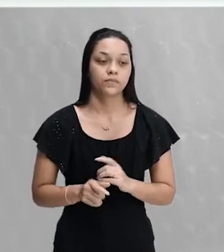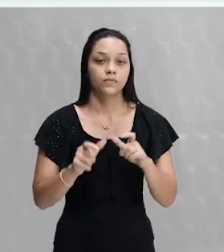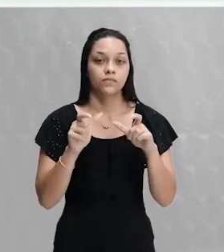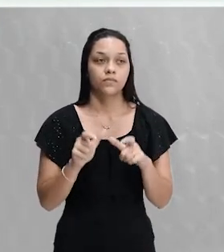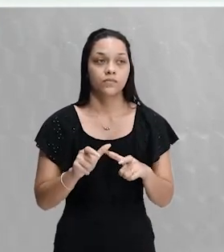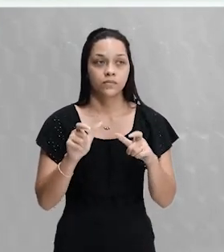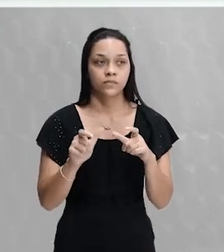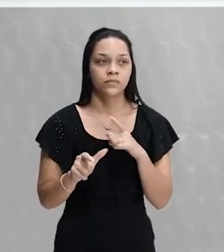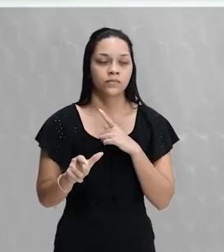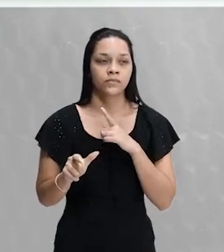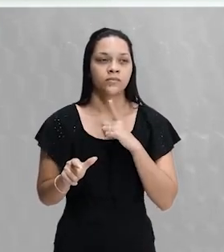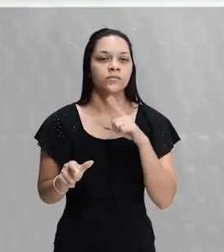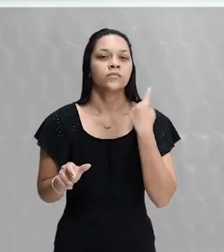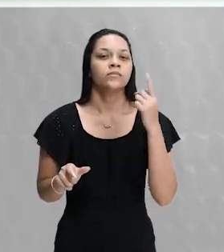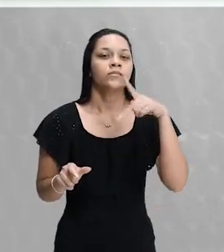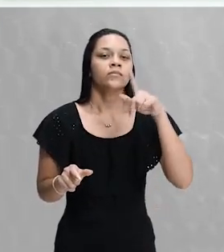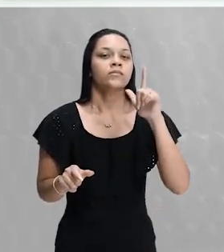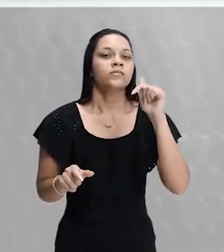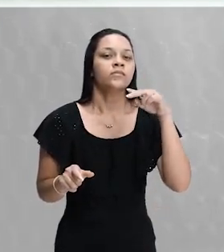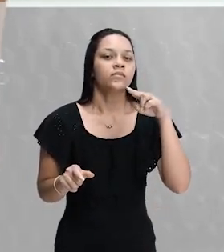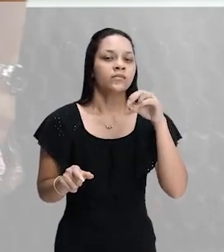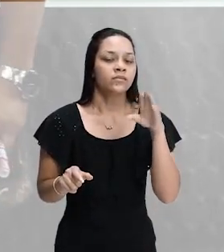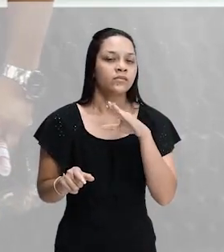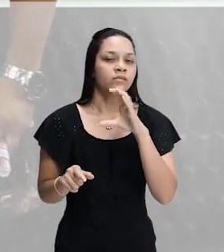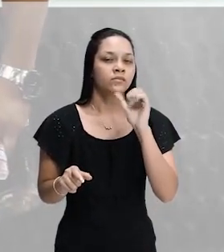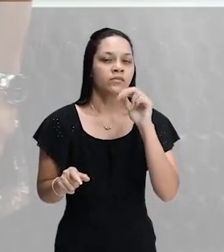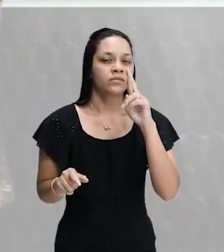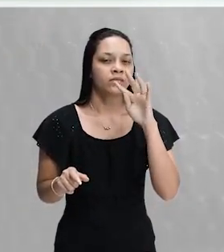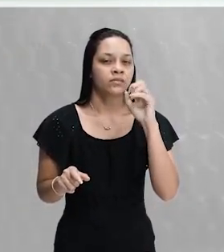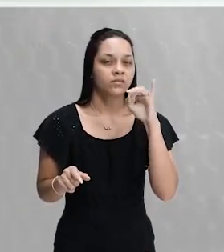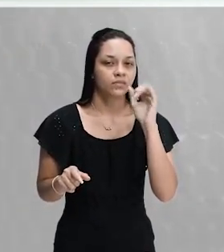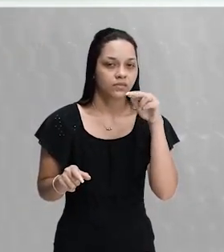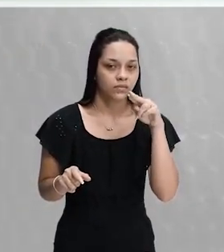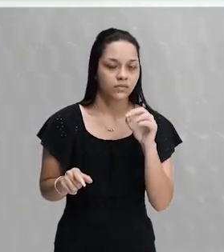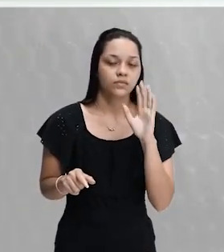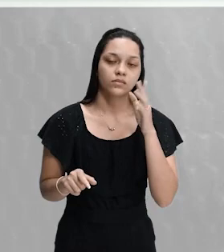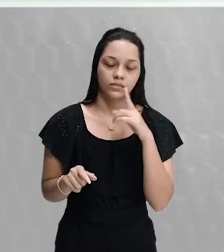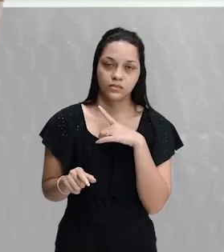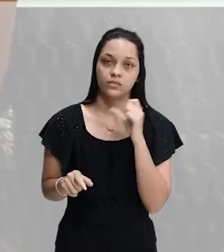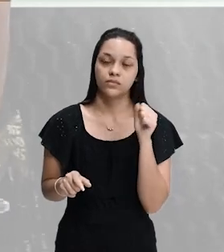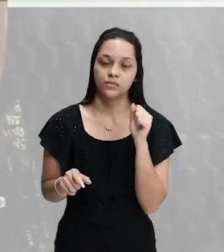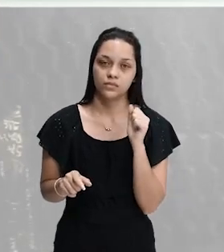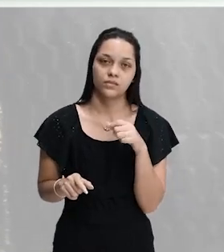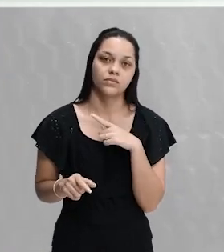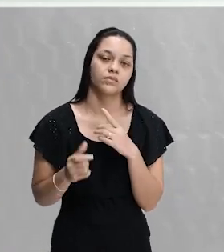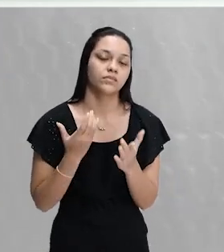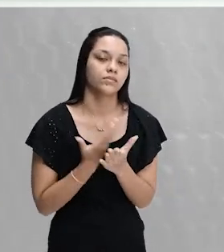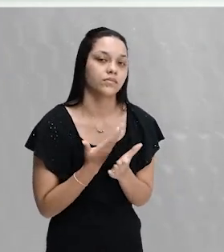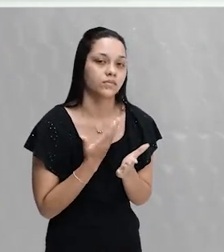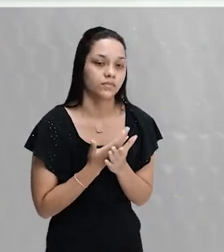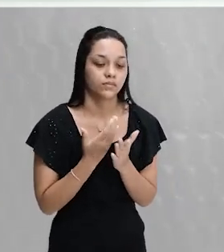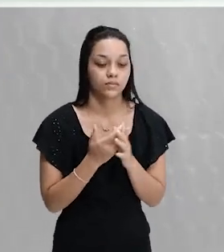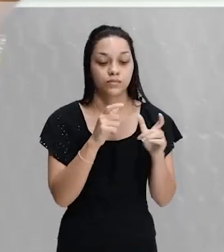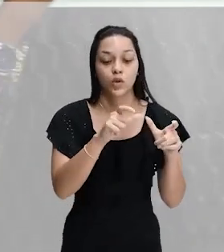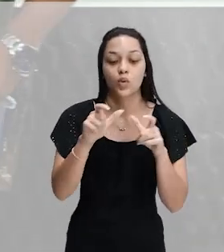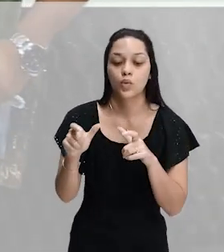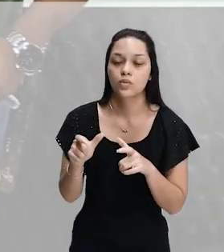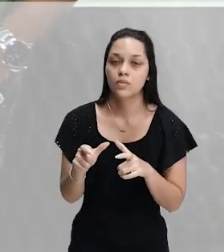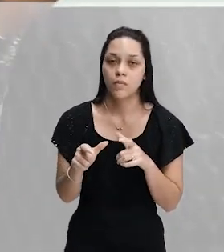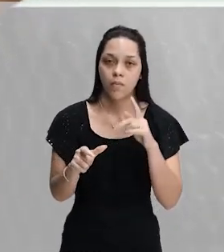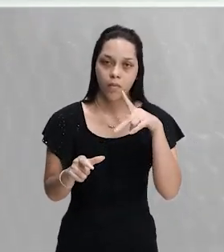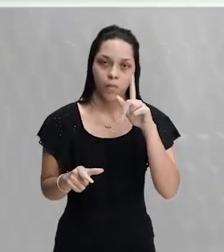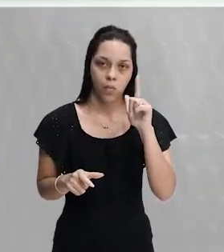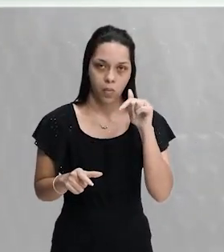esses pontos aqui no nosso plano cartesiano, né? Nós já fizemos isso aqui, já tiveram aula de localização de pontos no